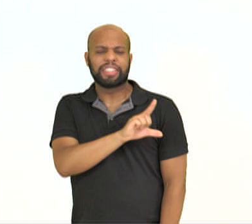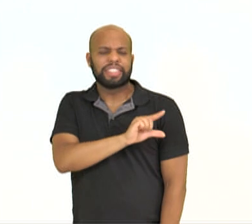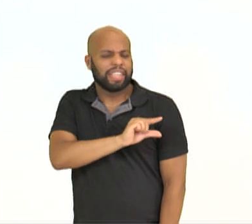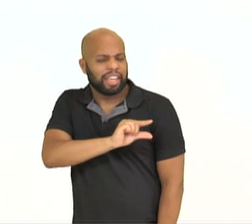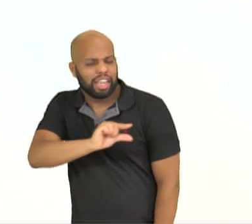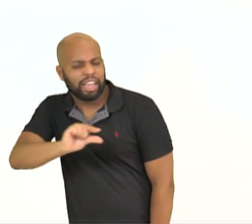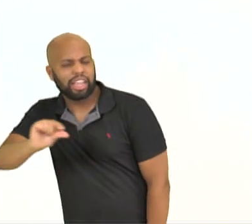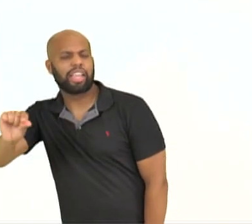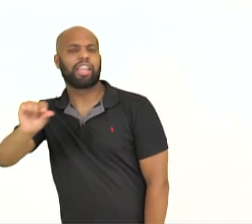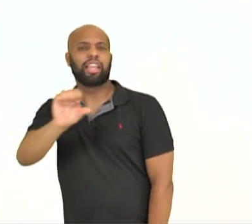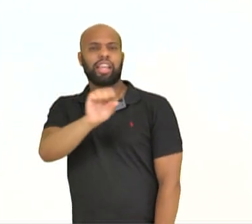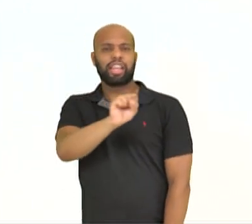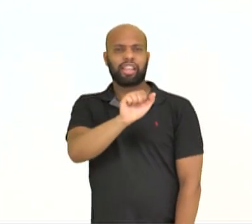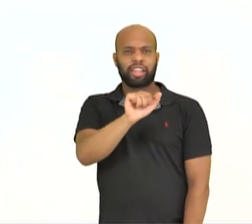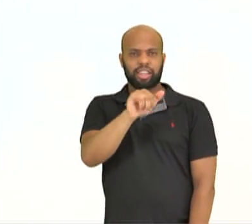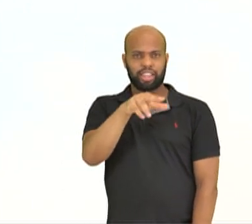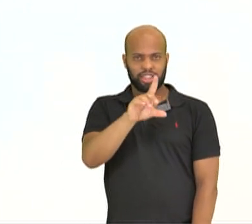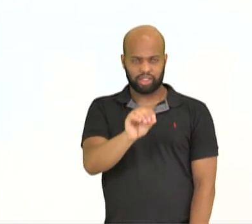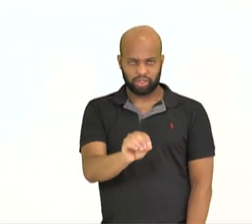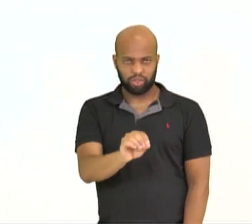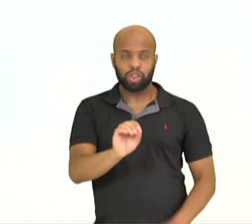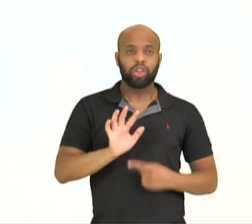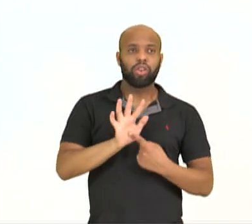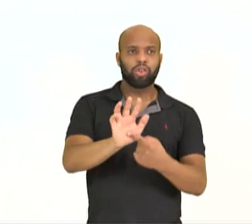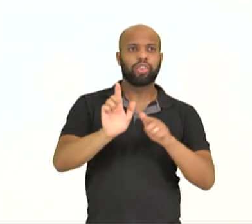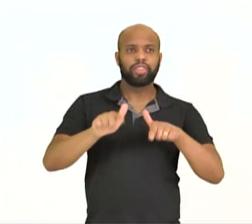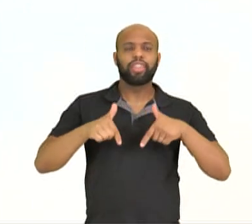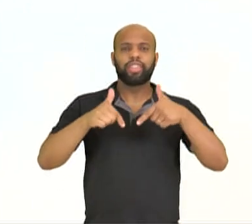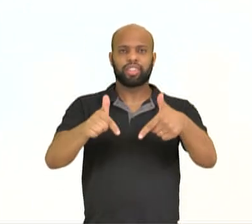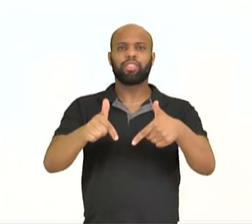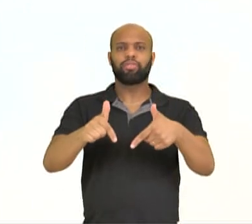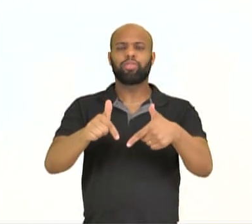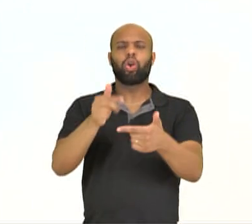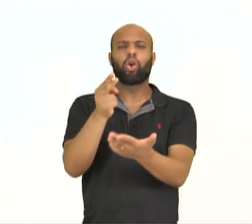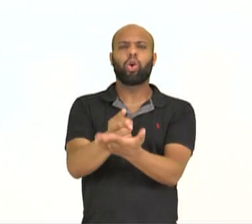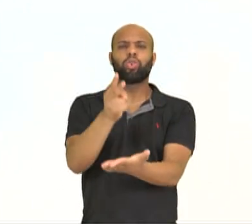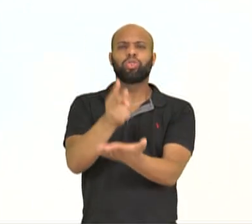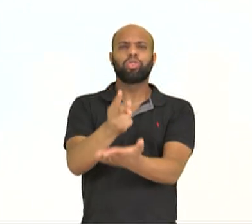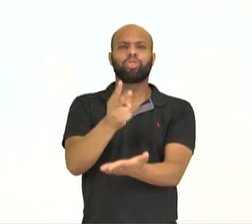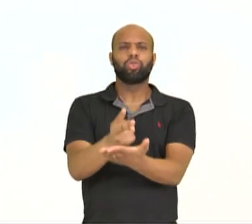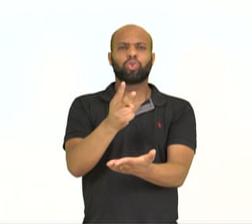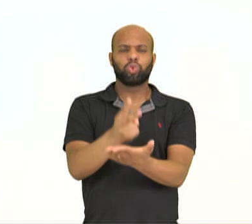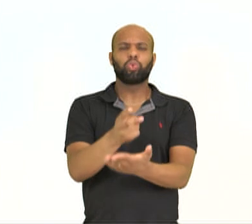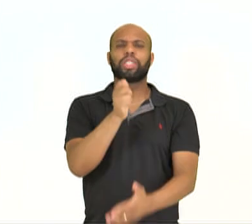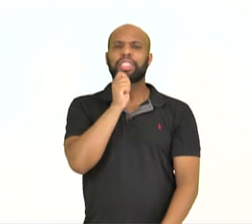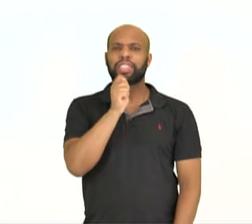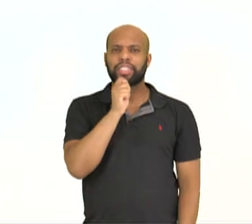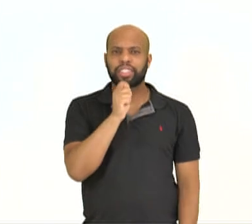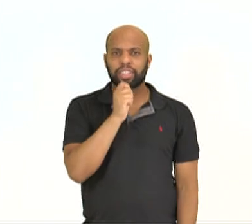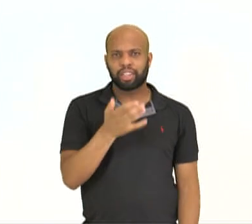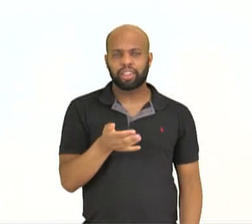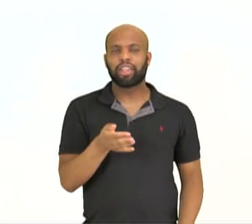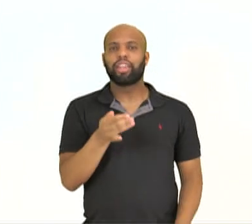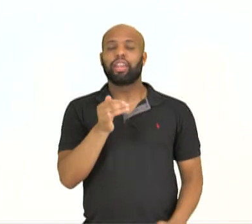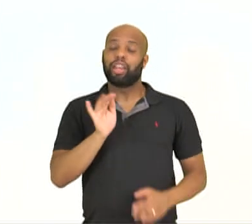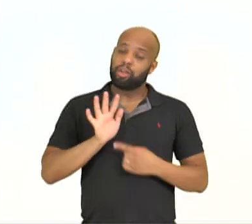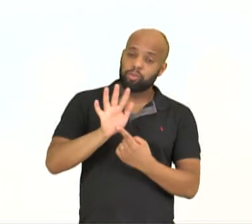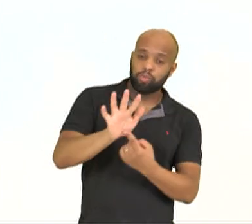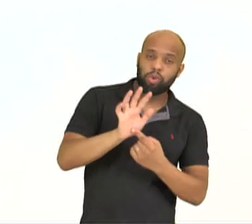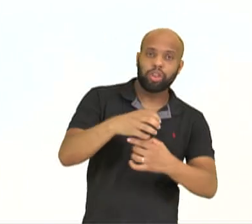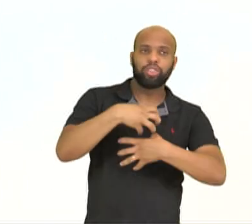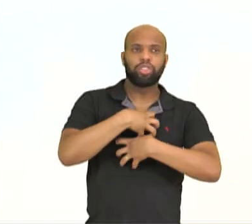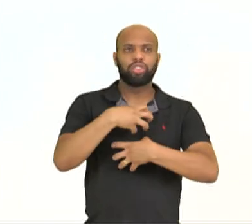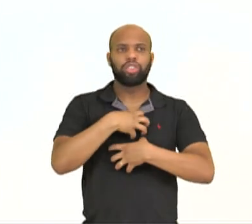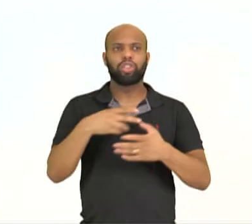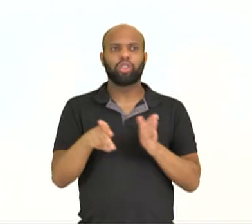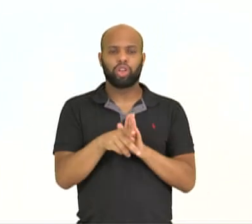Gerúndio indica o estado de uma ação prolongada, que ainda está em curso, transmitindo assim uma